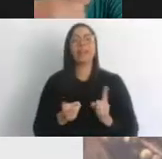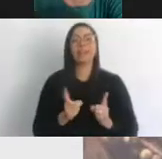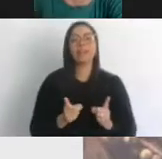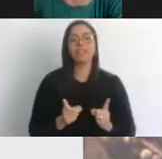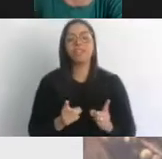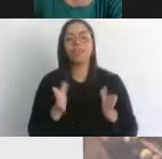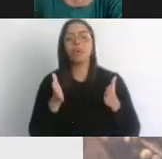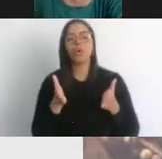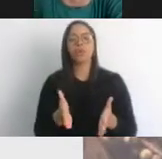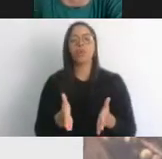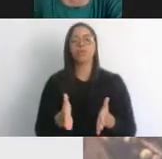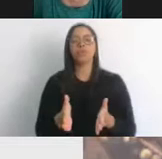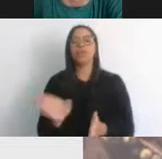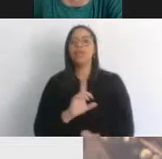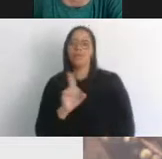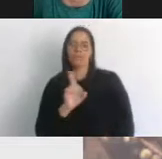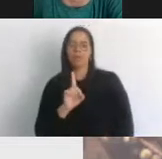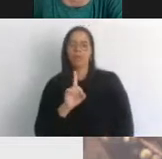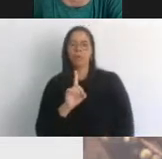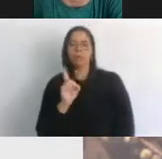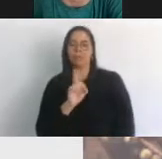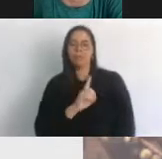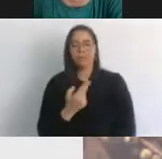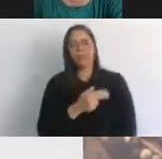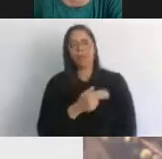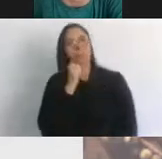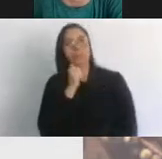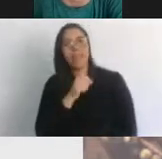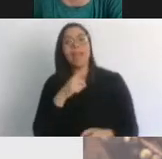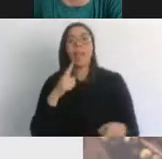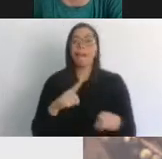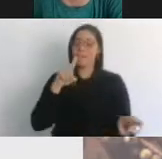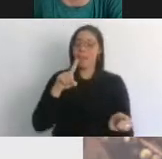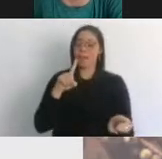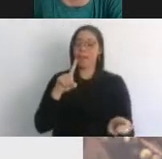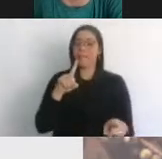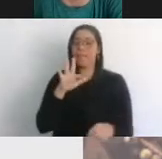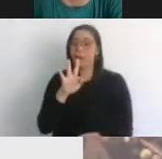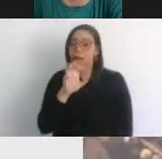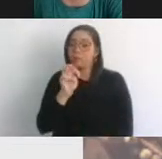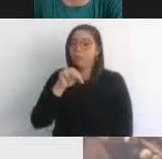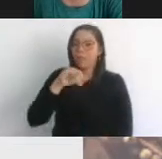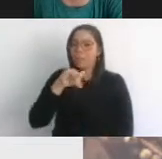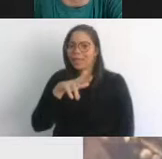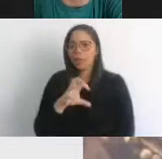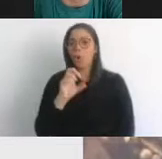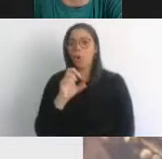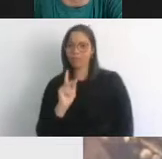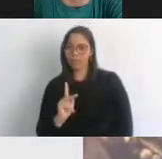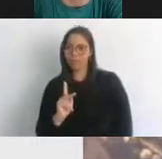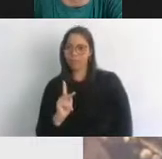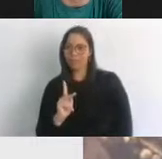hoje eu já não comporta a mulher mas comporta feminino Só que essa discussão ela também ela é totalmente